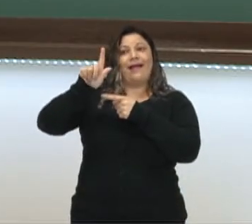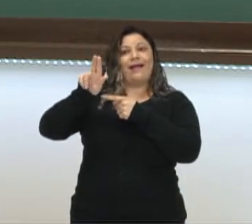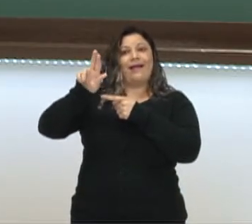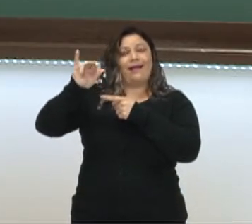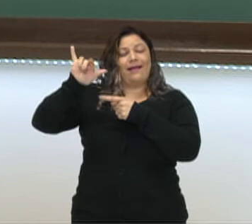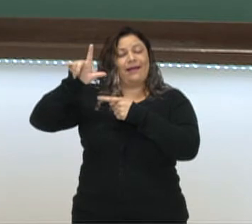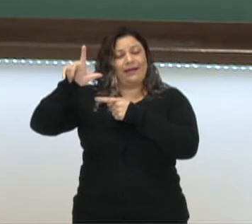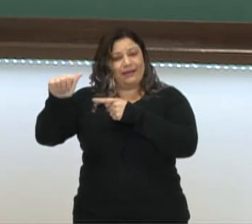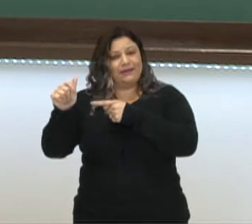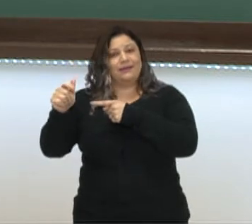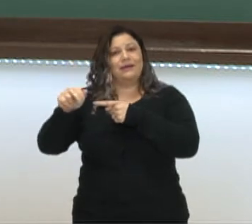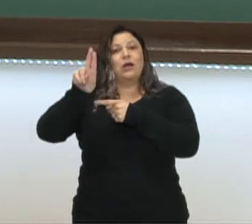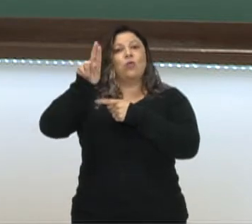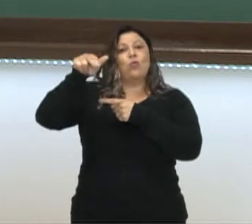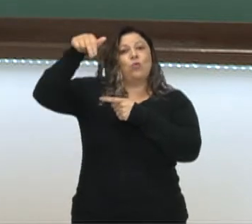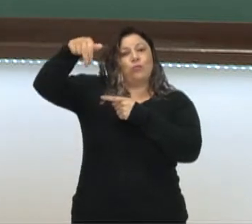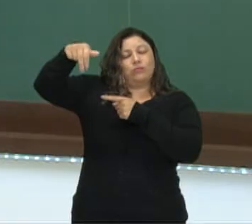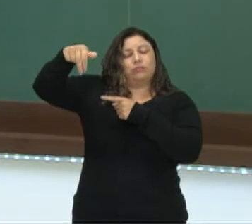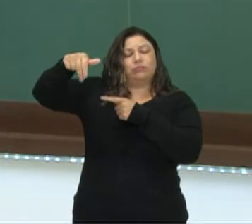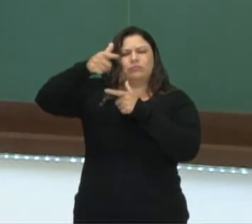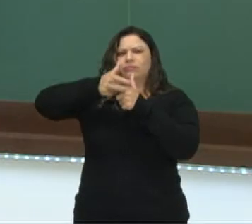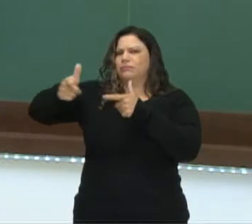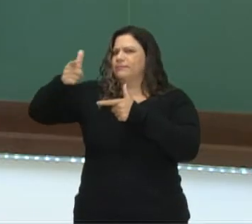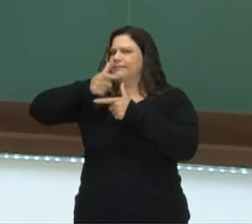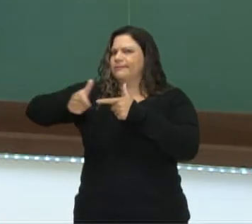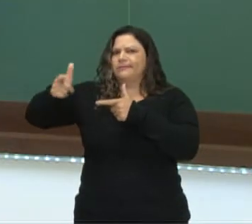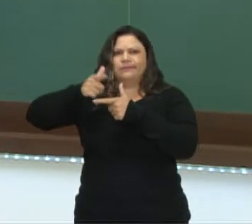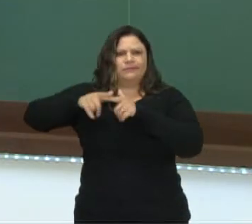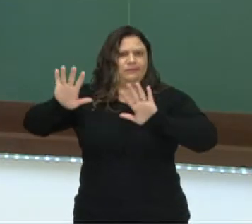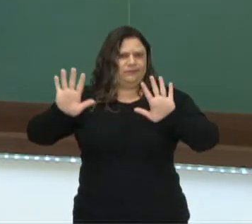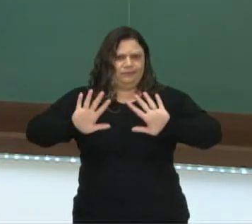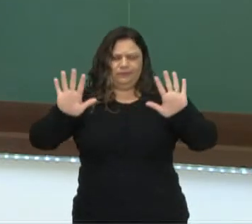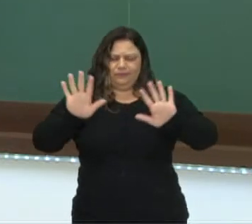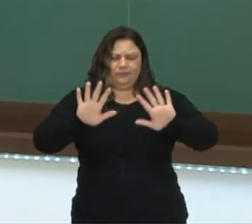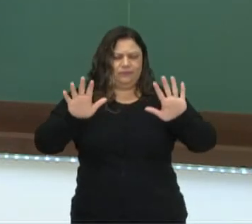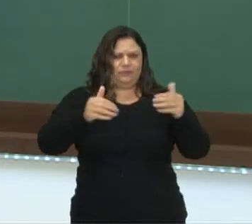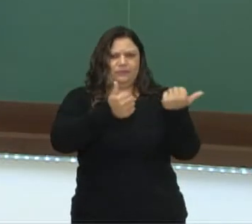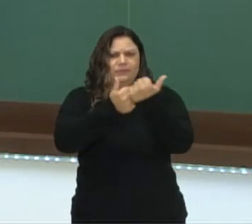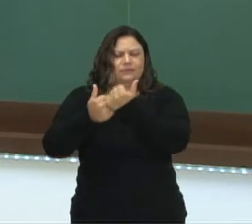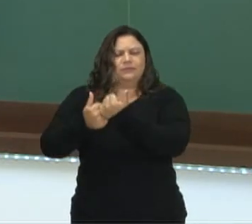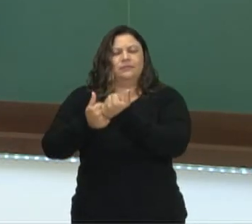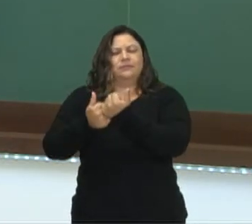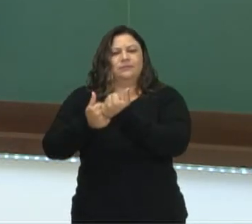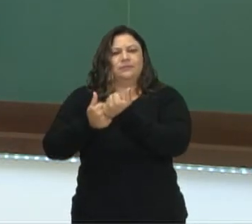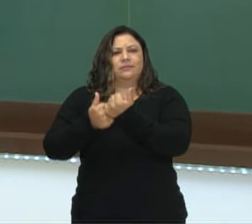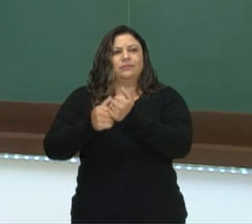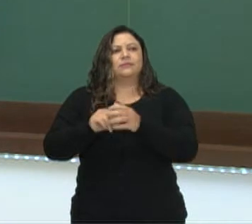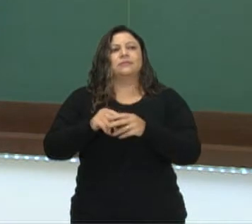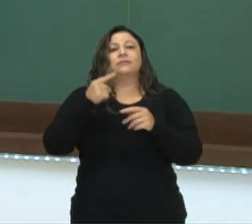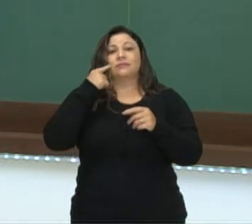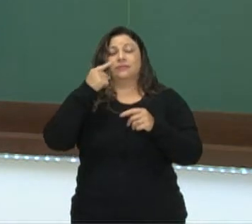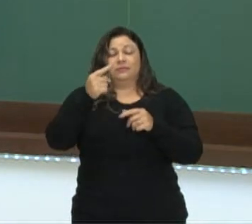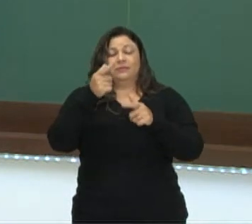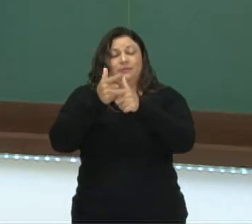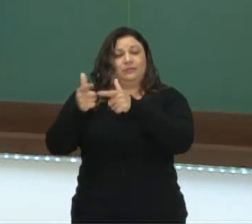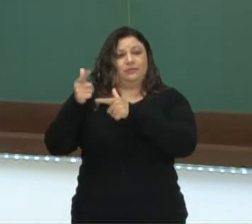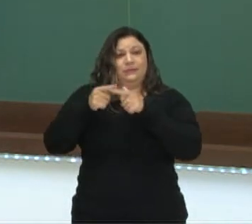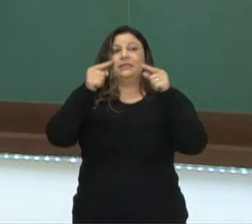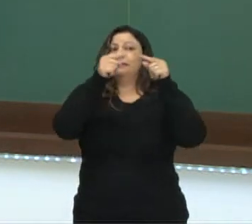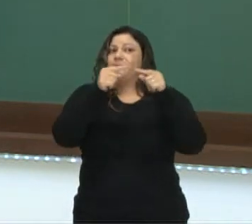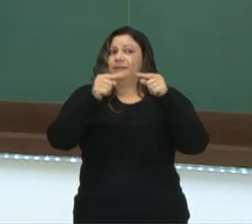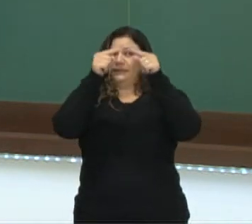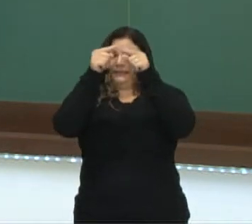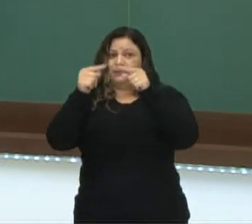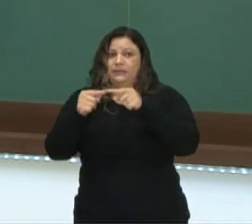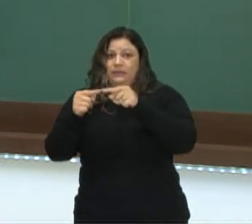un, para não gerar problema de eufonia, tá? Só que